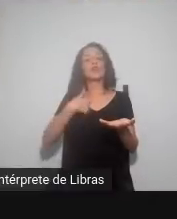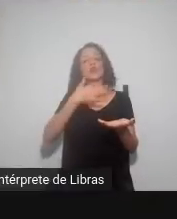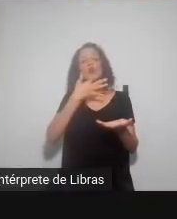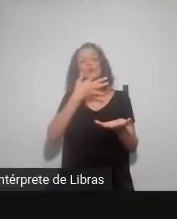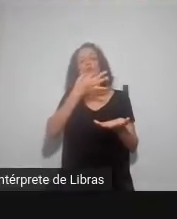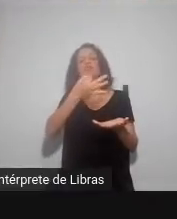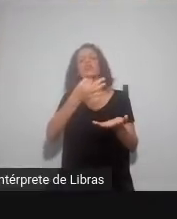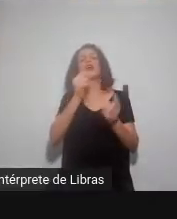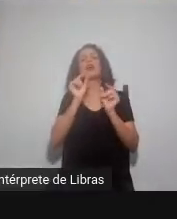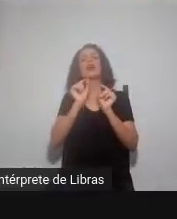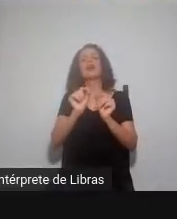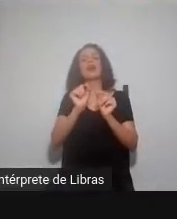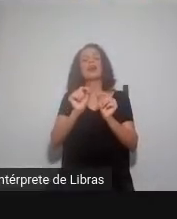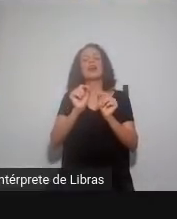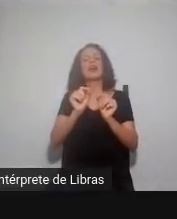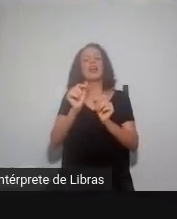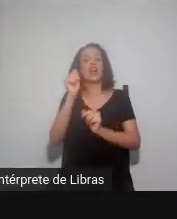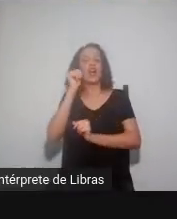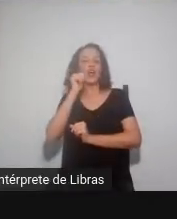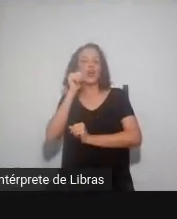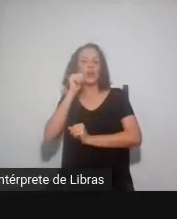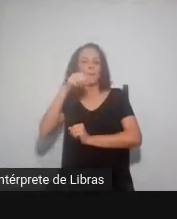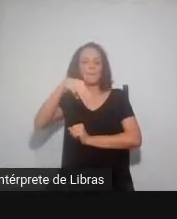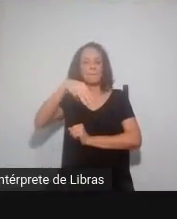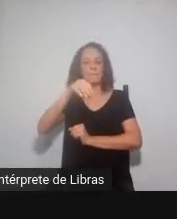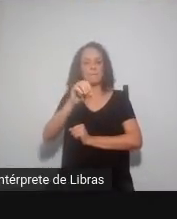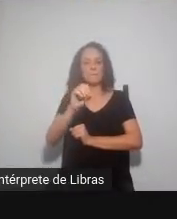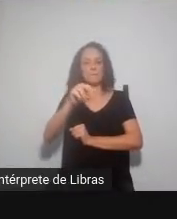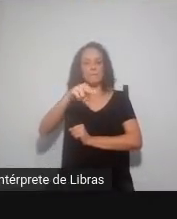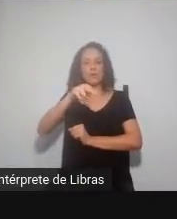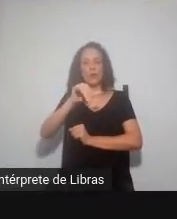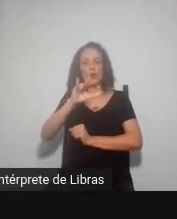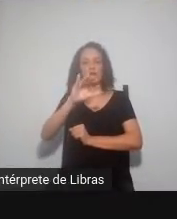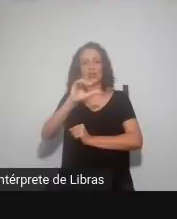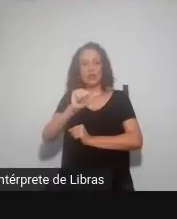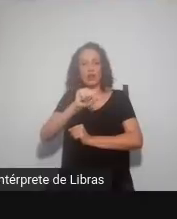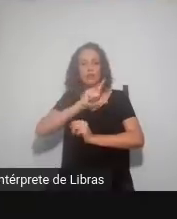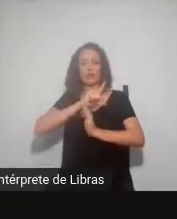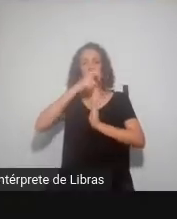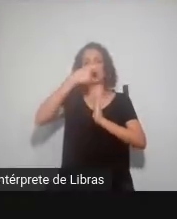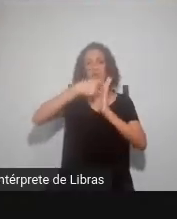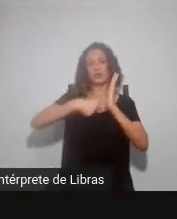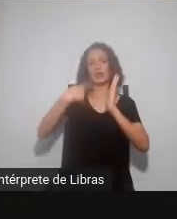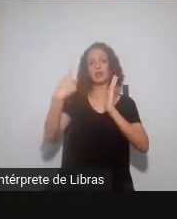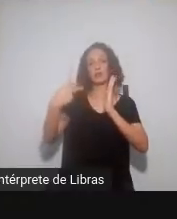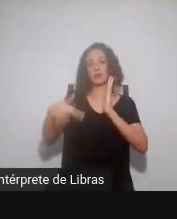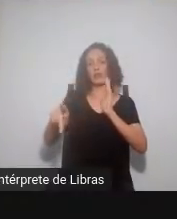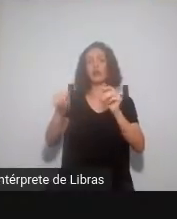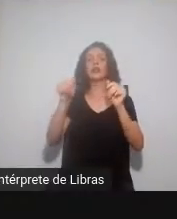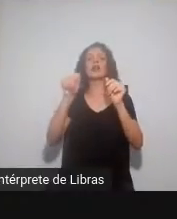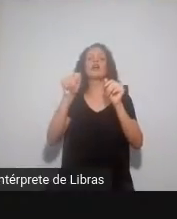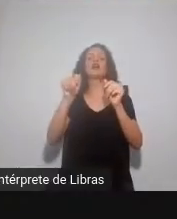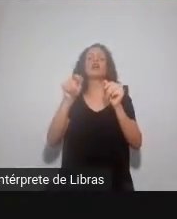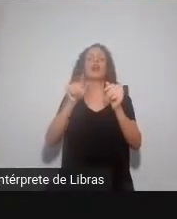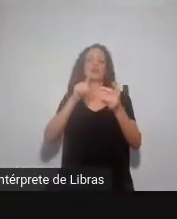colega Mônica, que no final do texto dela, um texto produzido para o MEC, tem